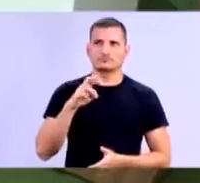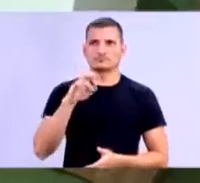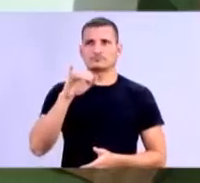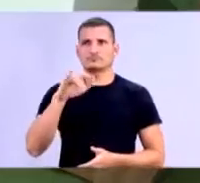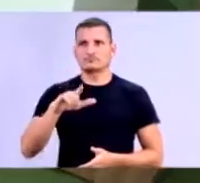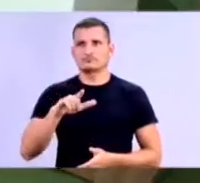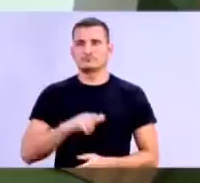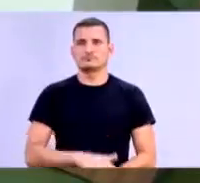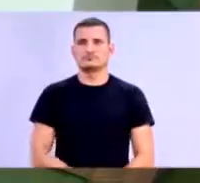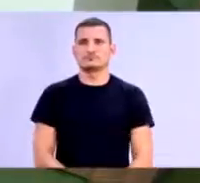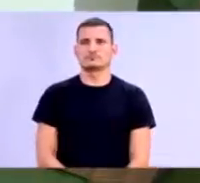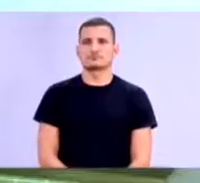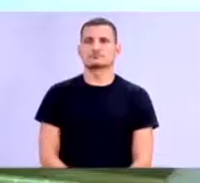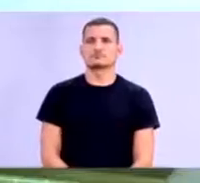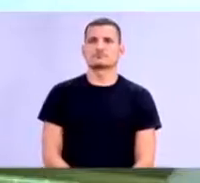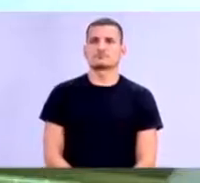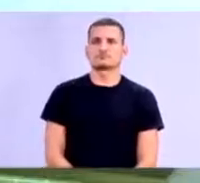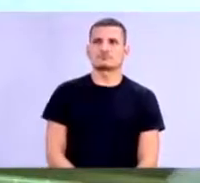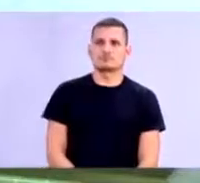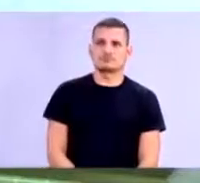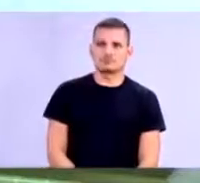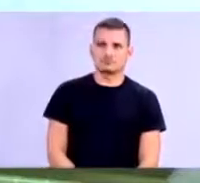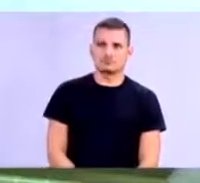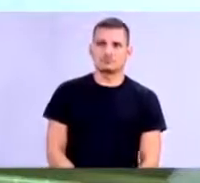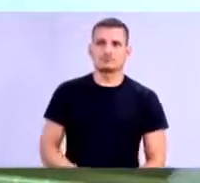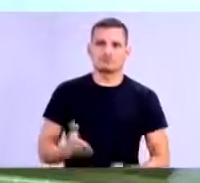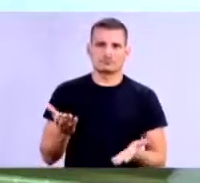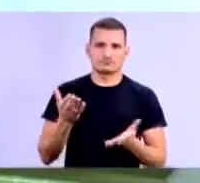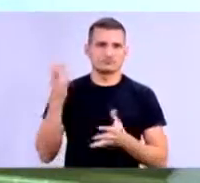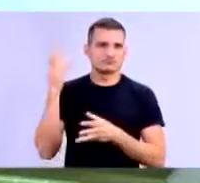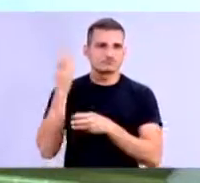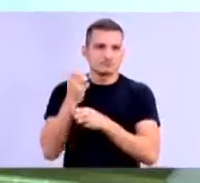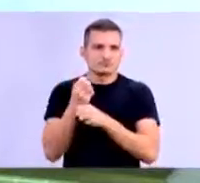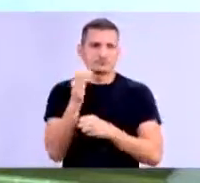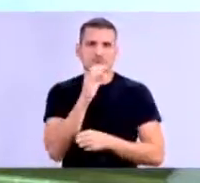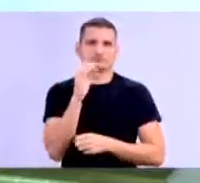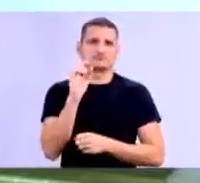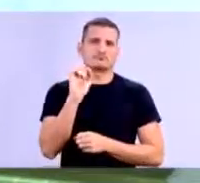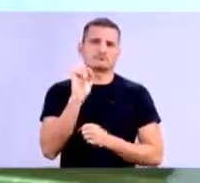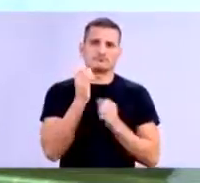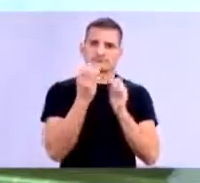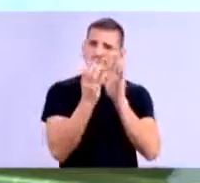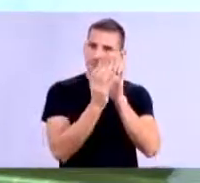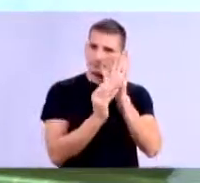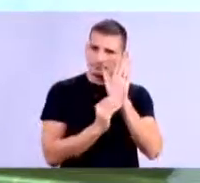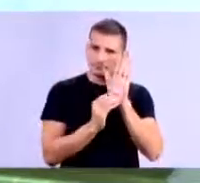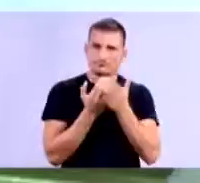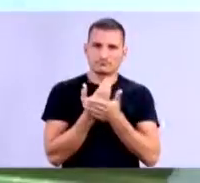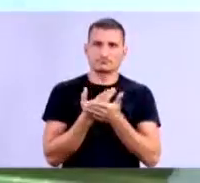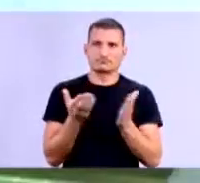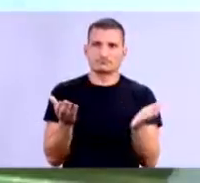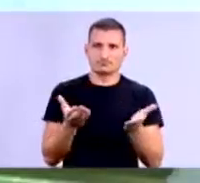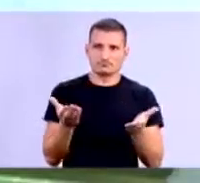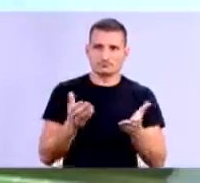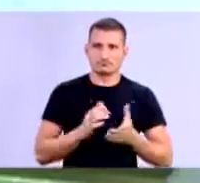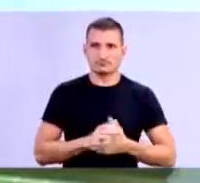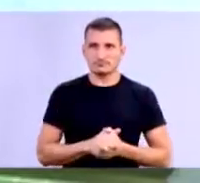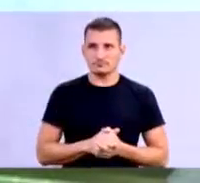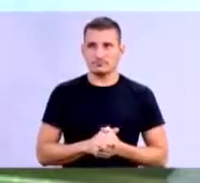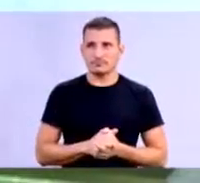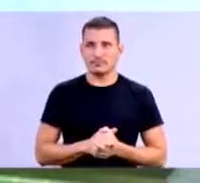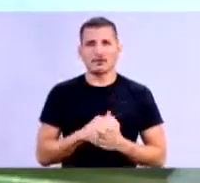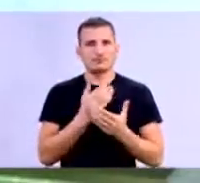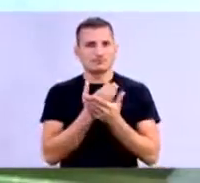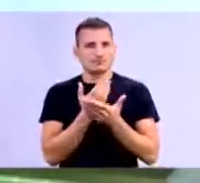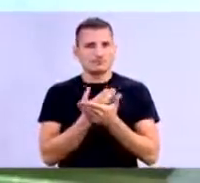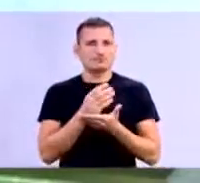carta comercial. Que bom. Então, vamos fazer uma revisãozinha rápida do que nós vimos na aula de hoje. Nós estudamos sobre os